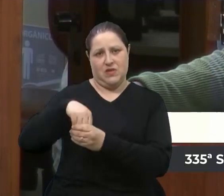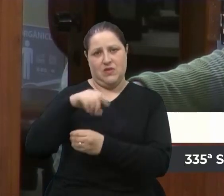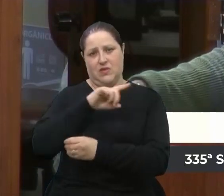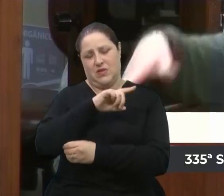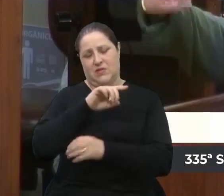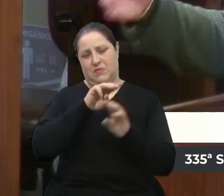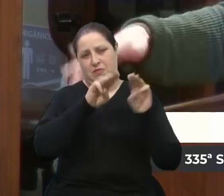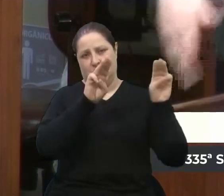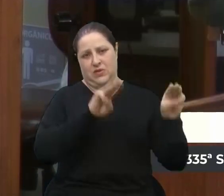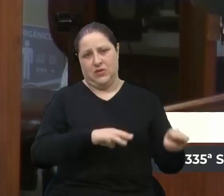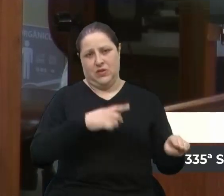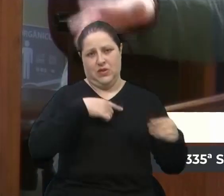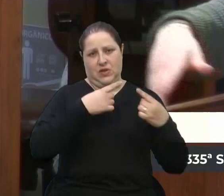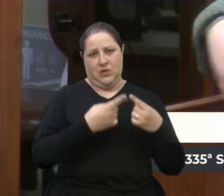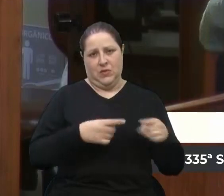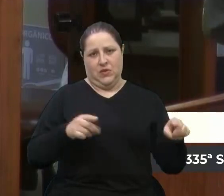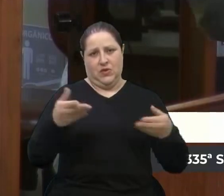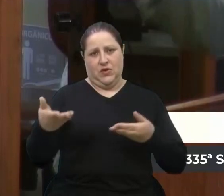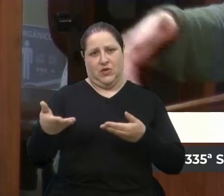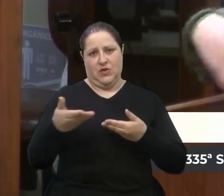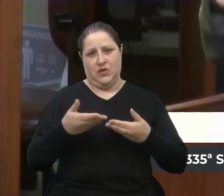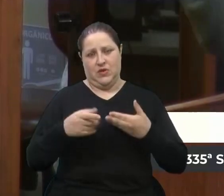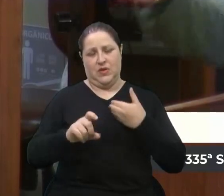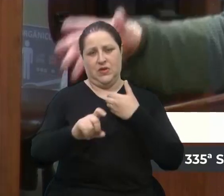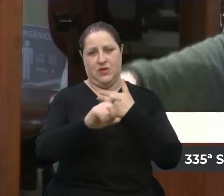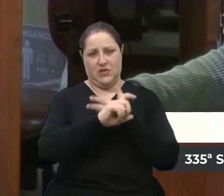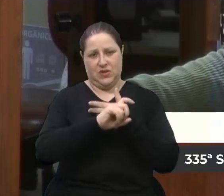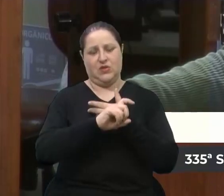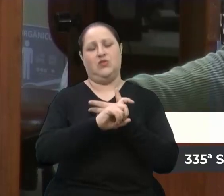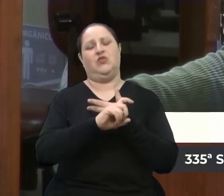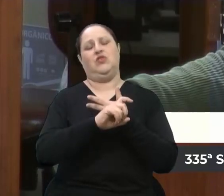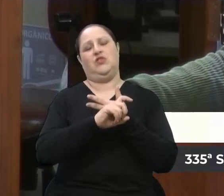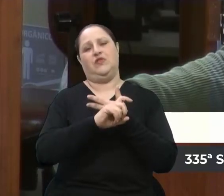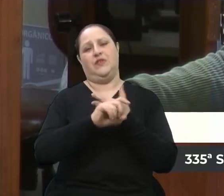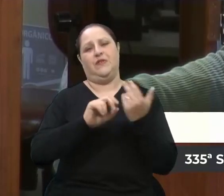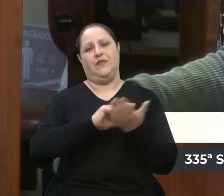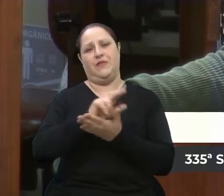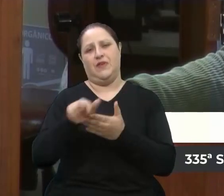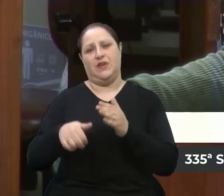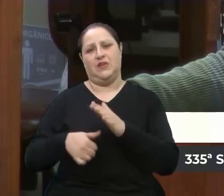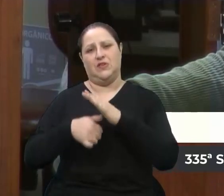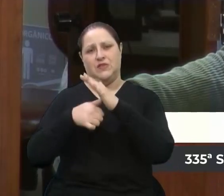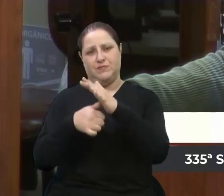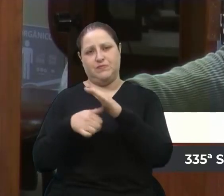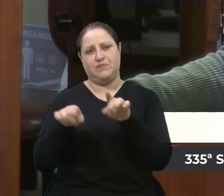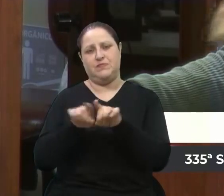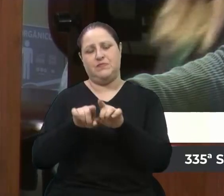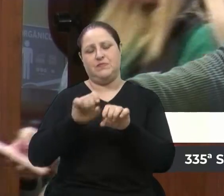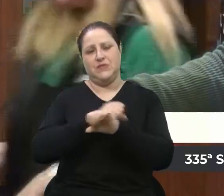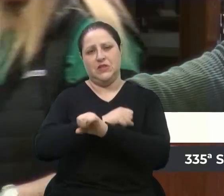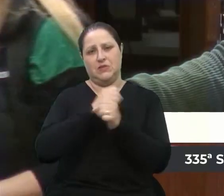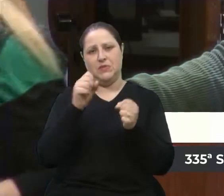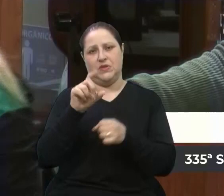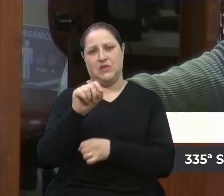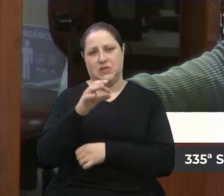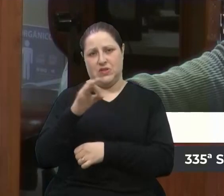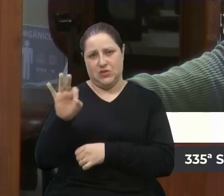fazer uma abertura, convidamos o executivo, convidamos, enfim, todas as autoridades. Às 10 da manhã a gente vai fazer uma sessão de